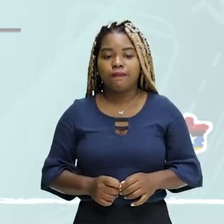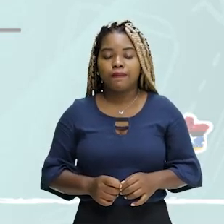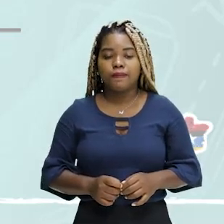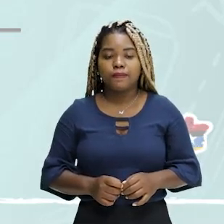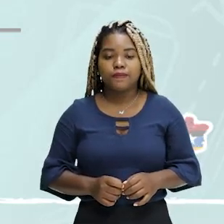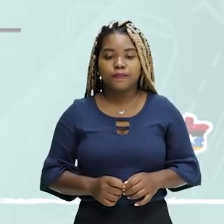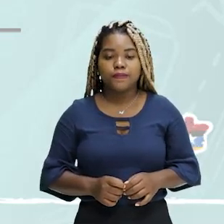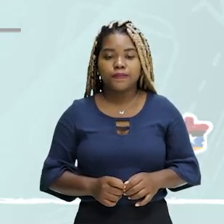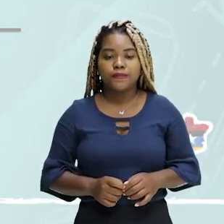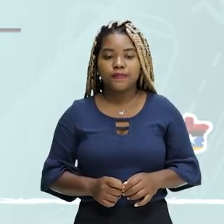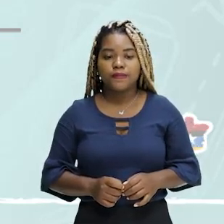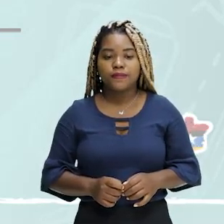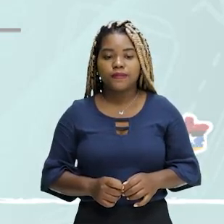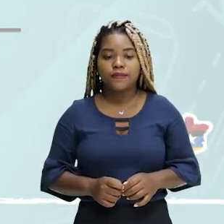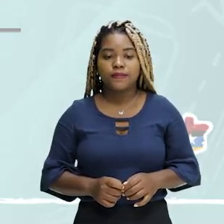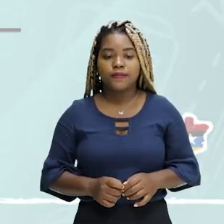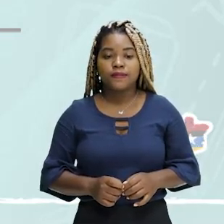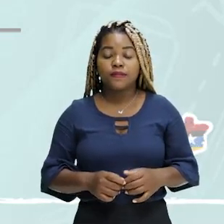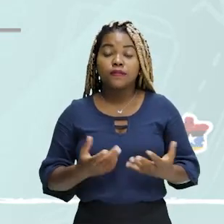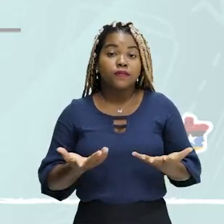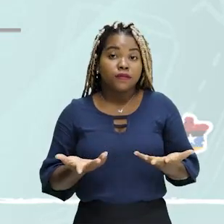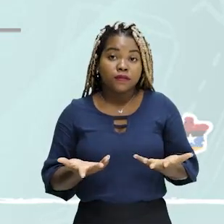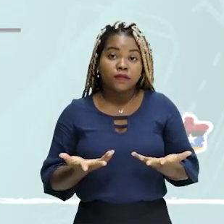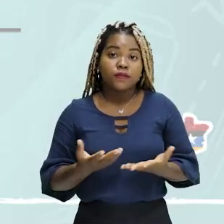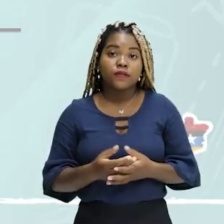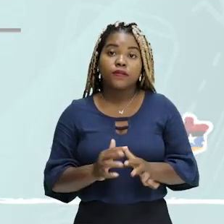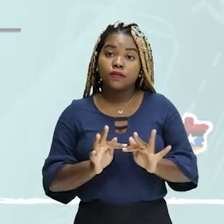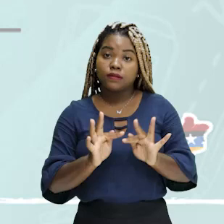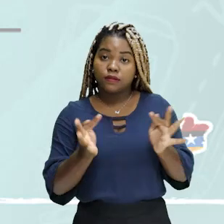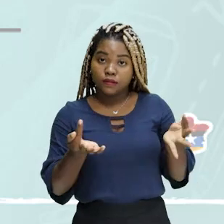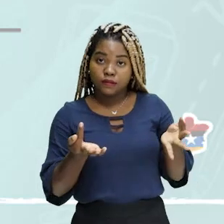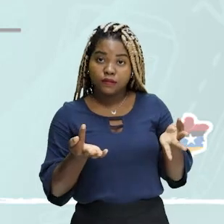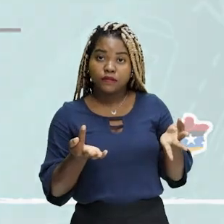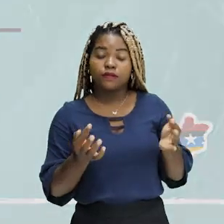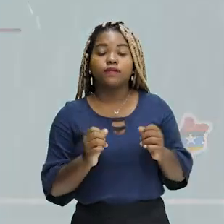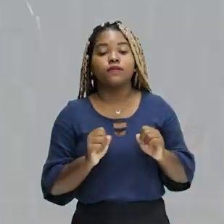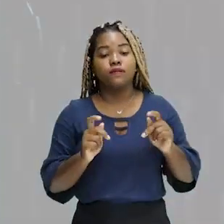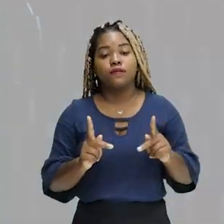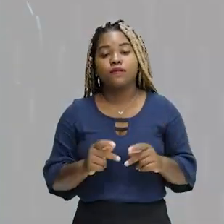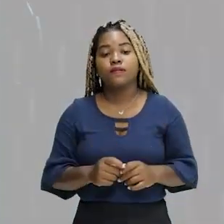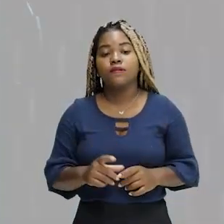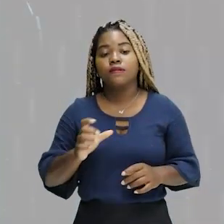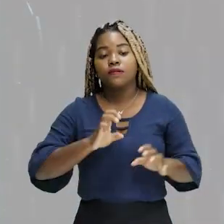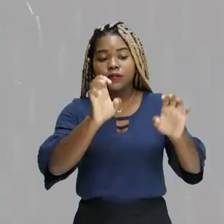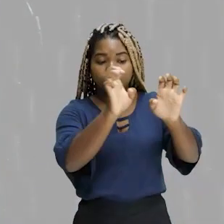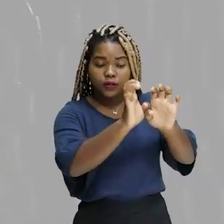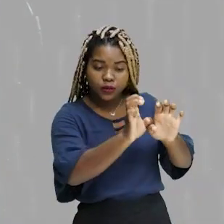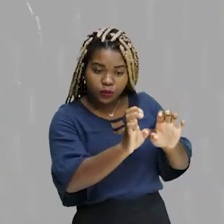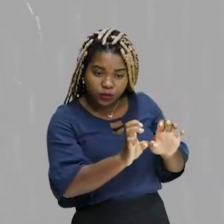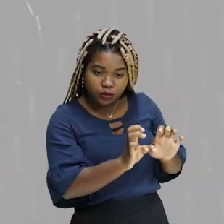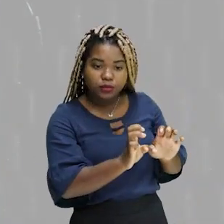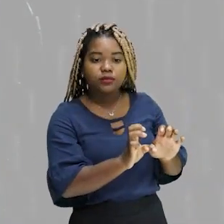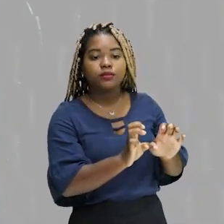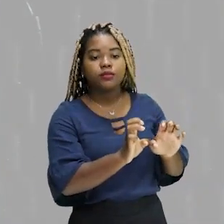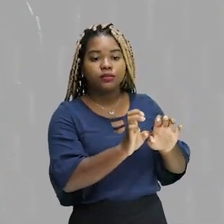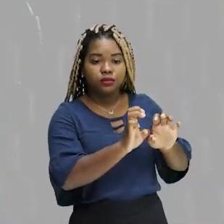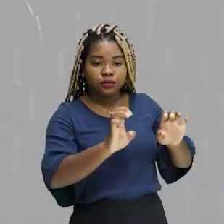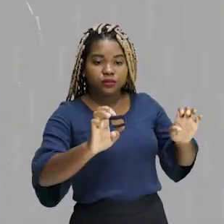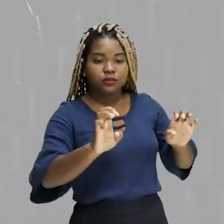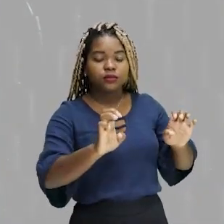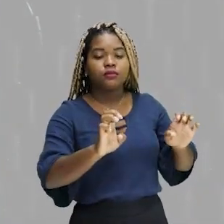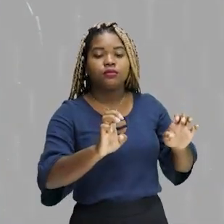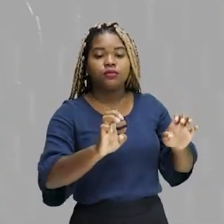Turma, não vamos fugir disso, beleza? Nós vamos ter uma equação problema, que é essa aqui, ó. Para a